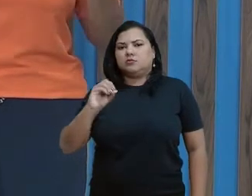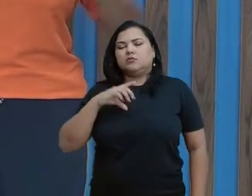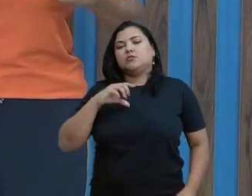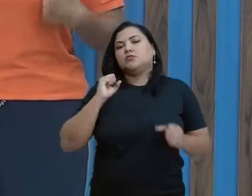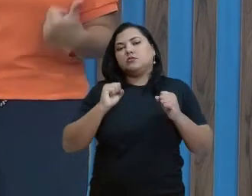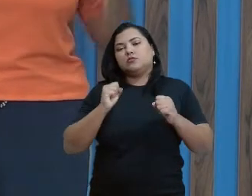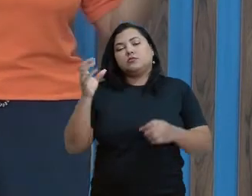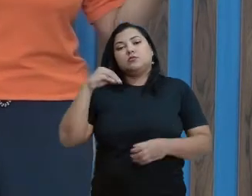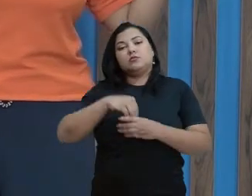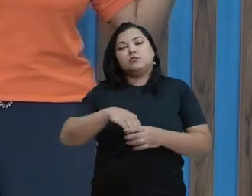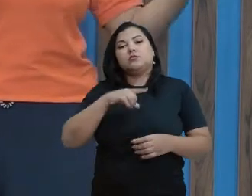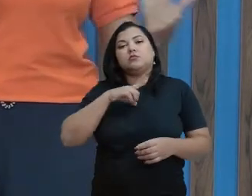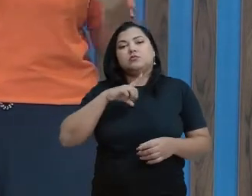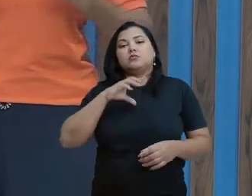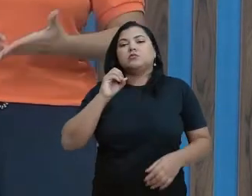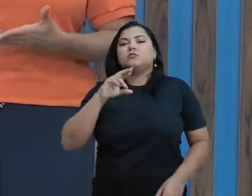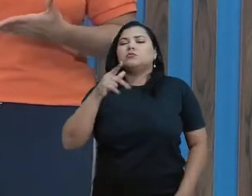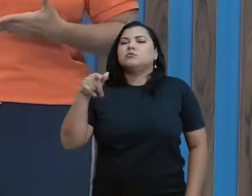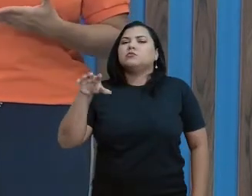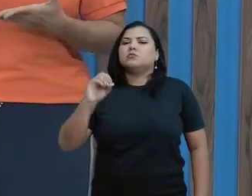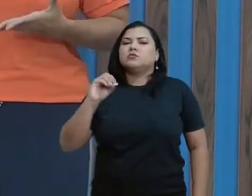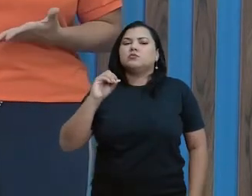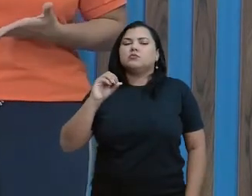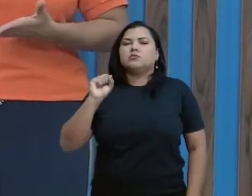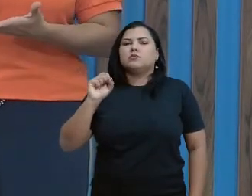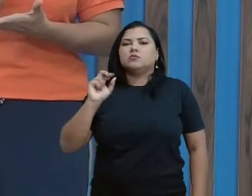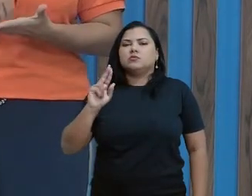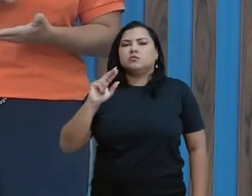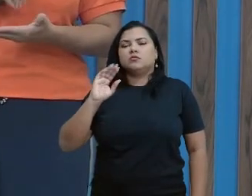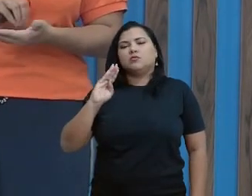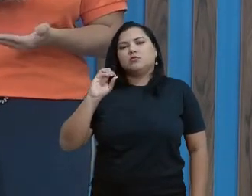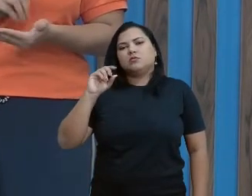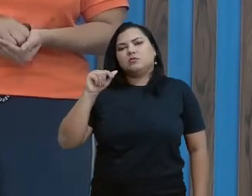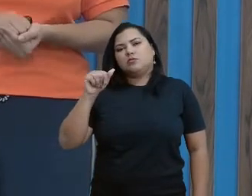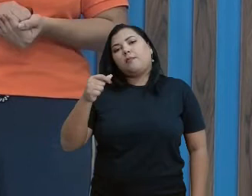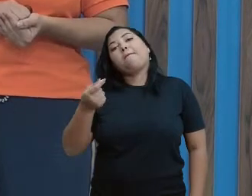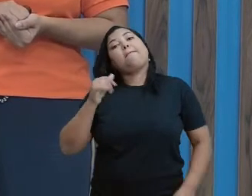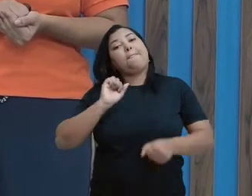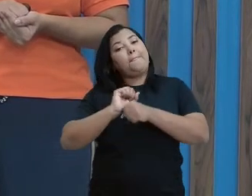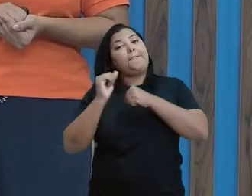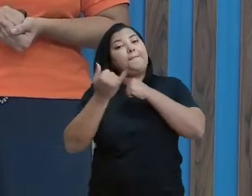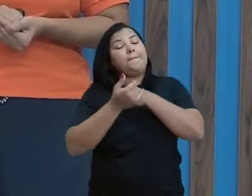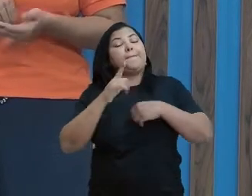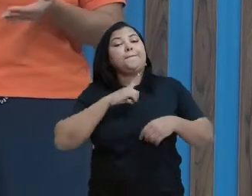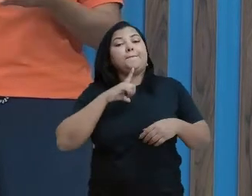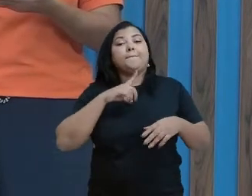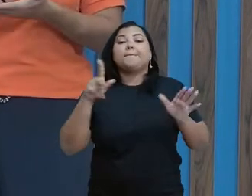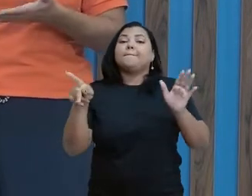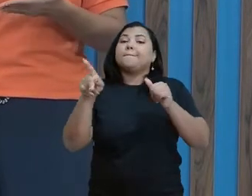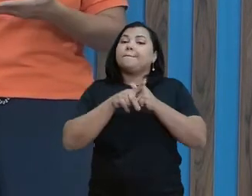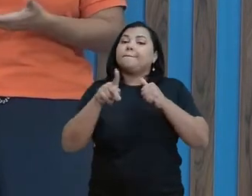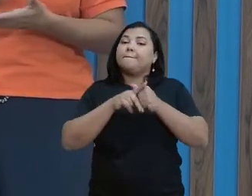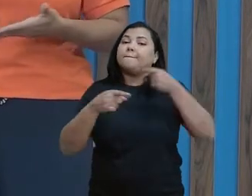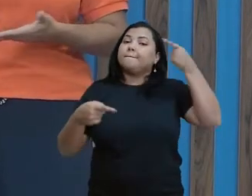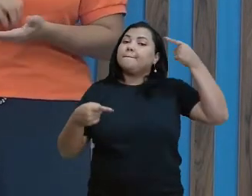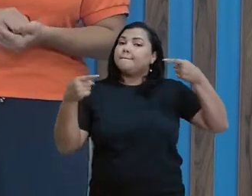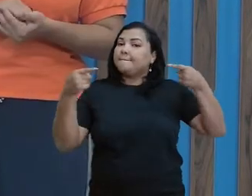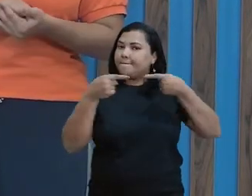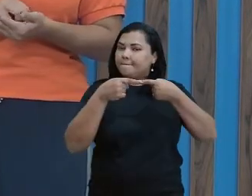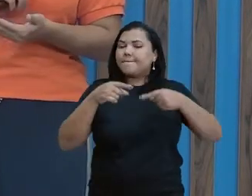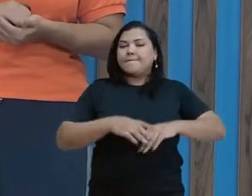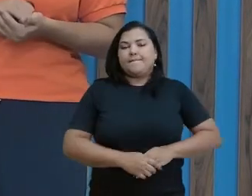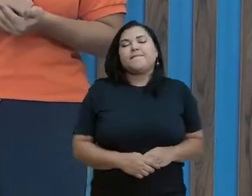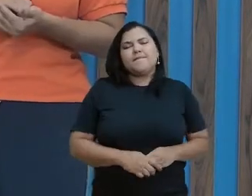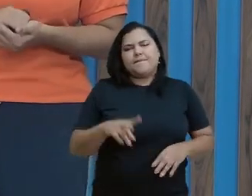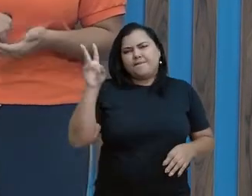pode introduzir as orações subordinadas adjetivas quando ele é um pronome relativo. E relembrando o que é aquele pronome relativo,